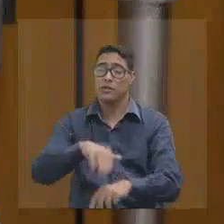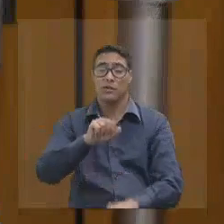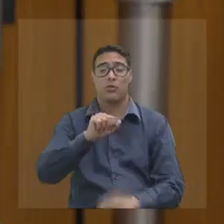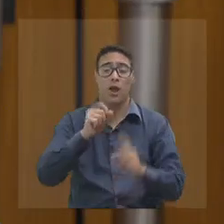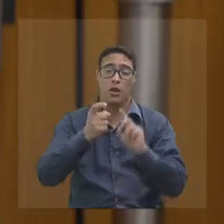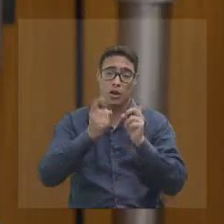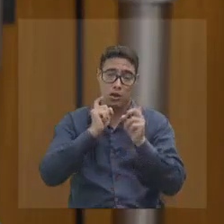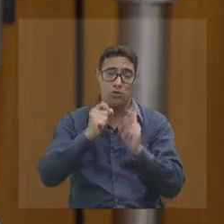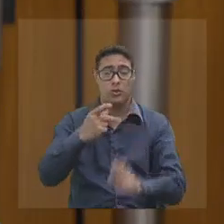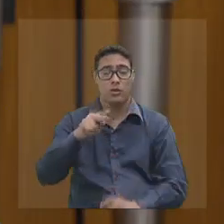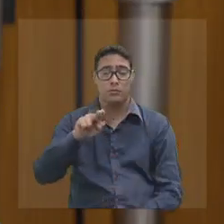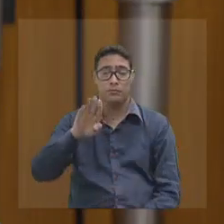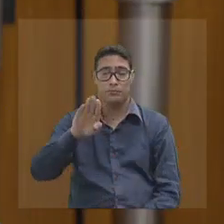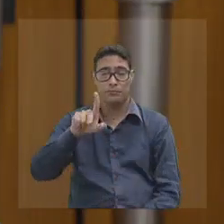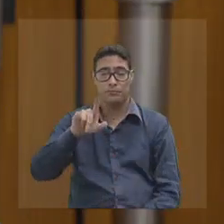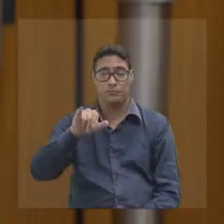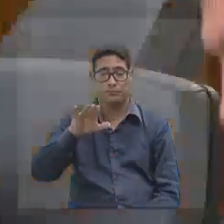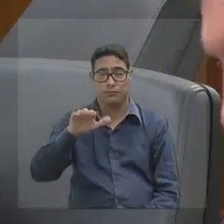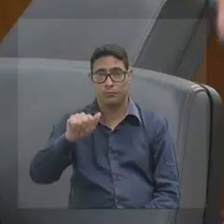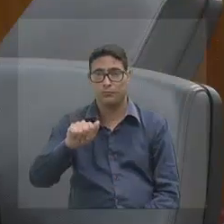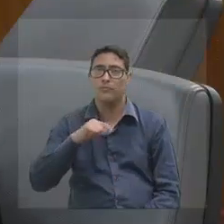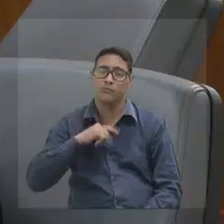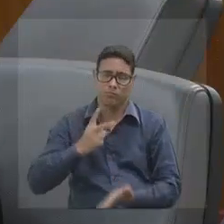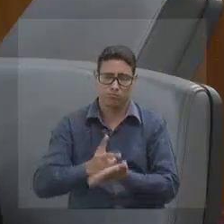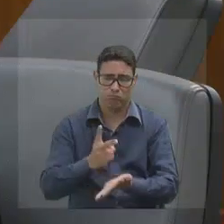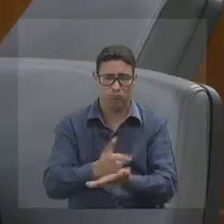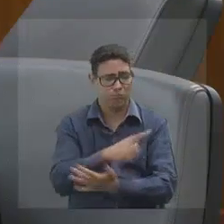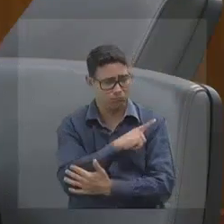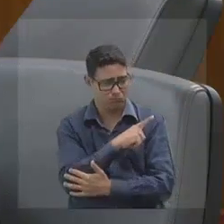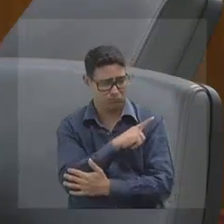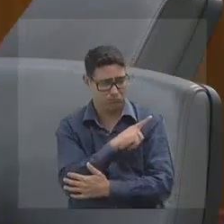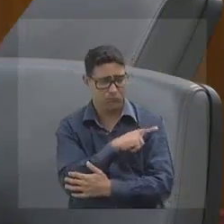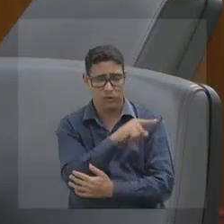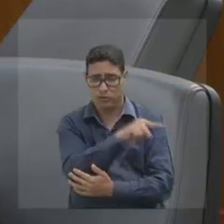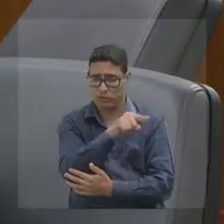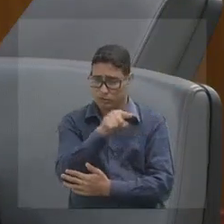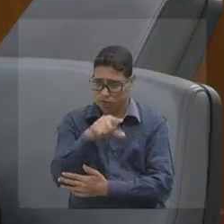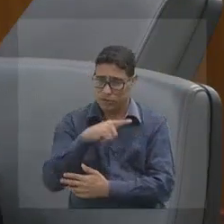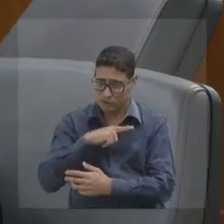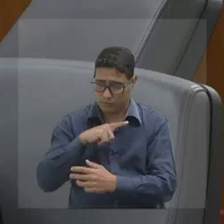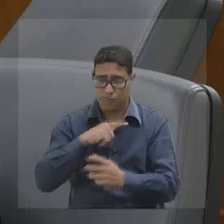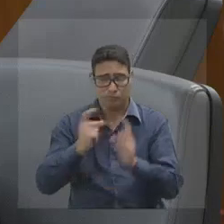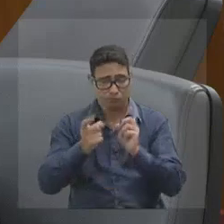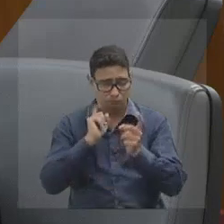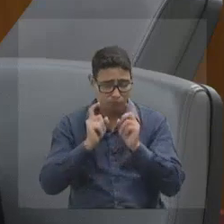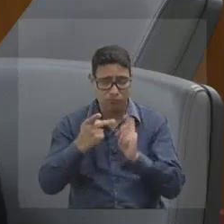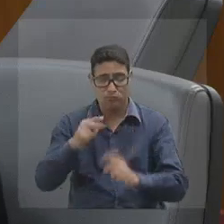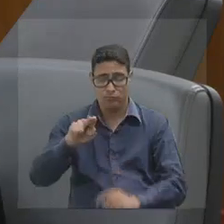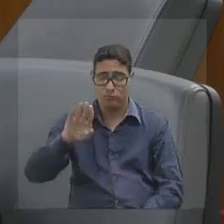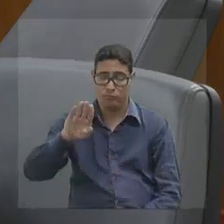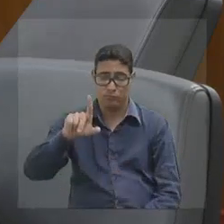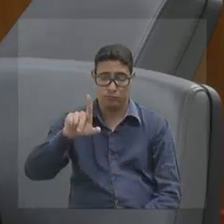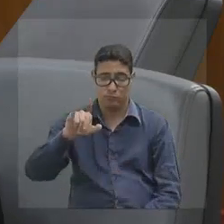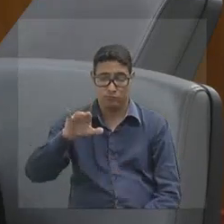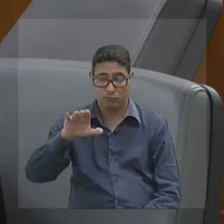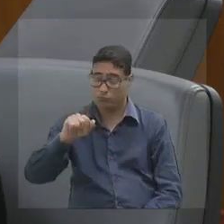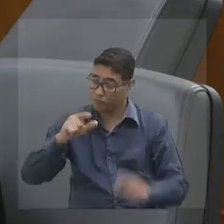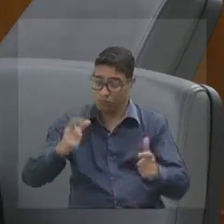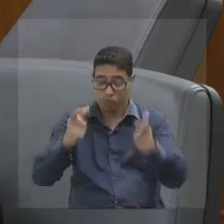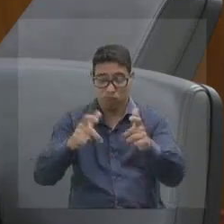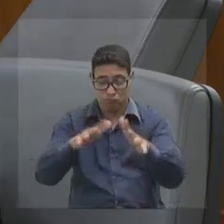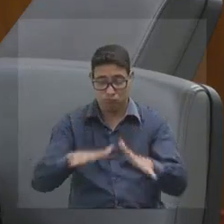eles são sempre obrigatórios à ocorrência de audiência pública que também é o espaço para toda a sociedade